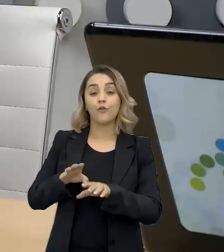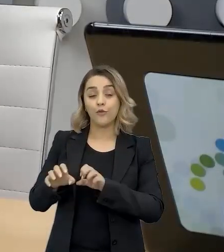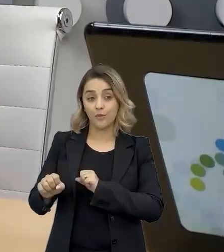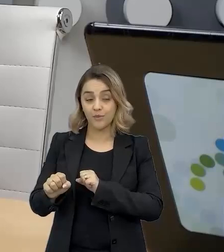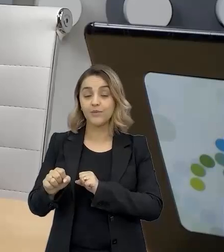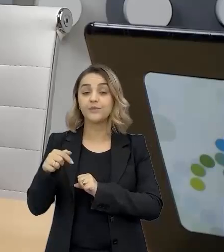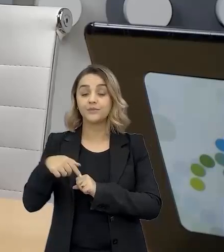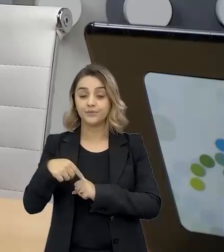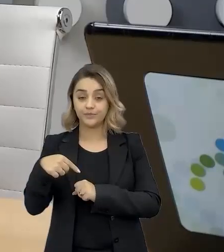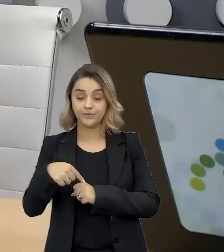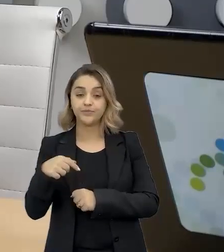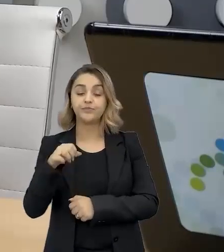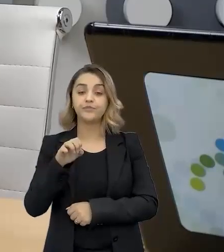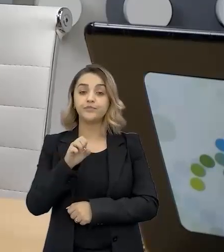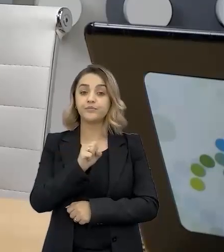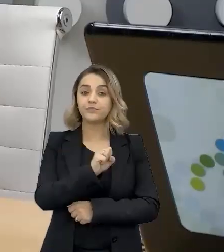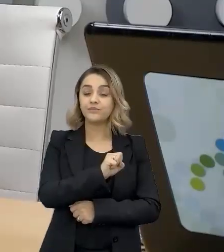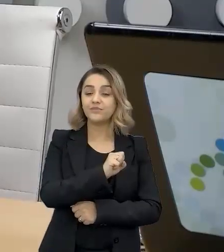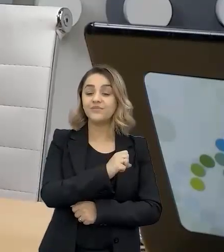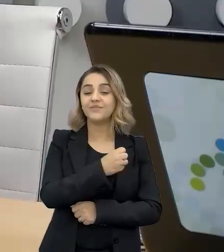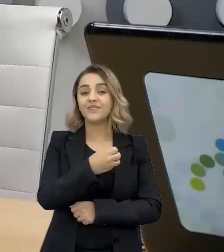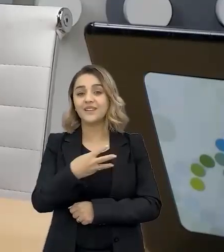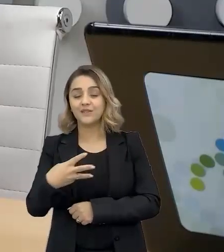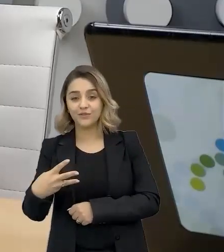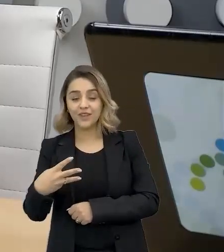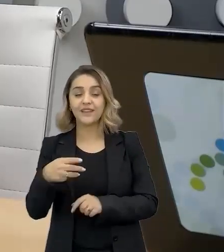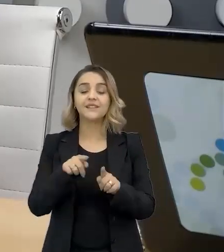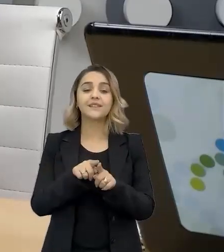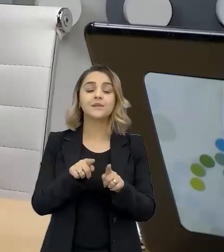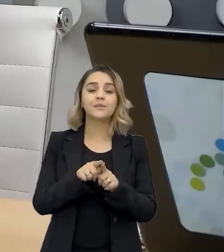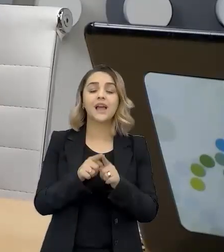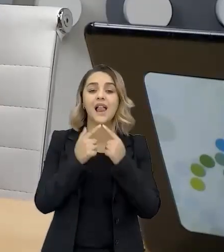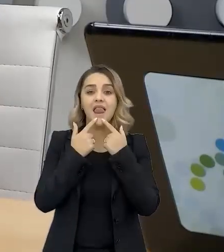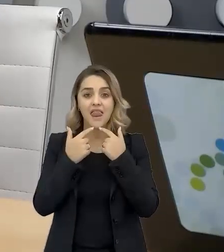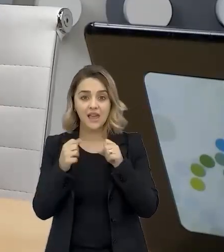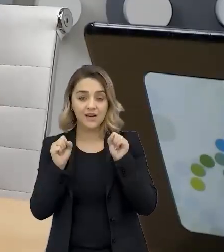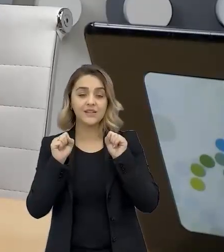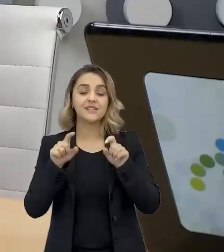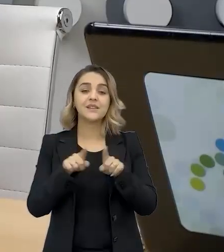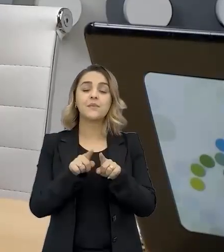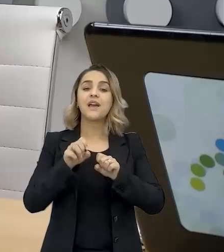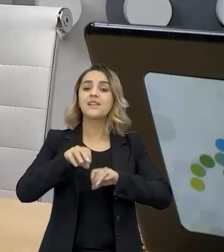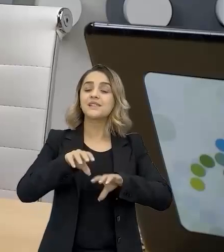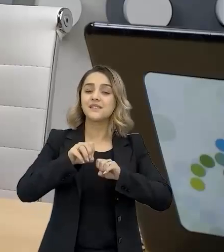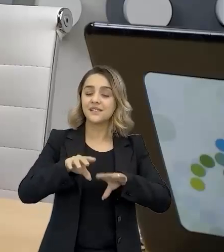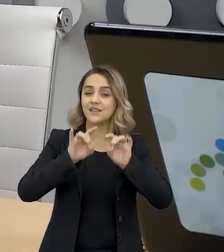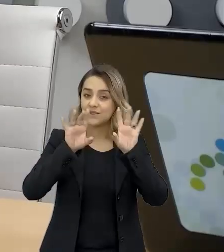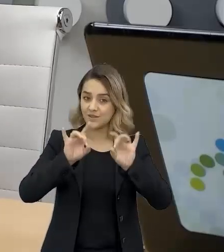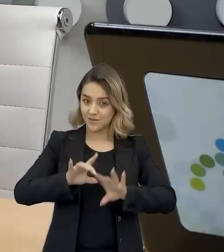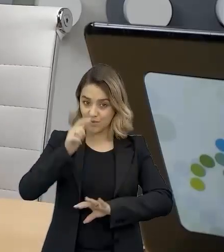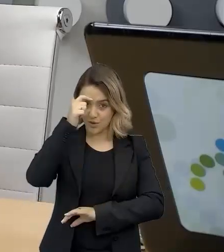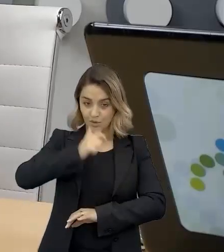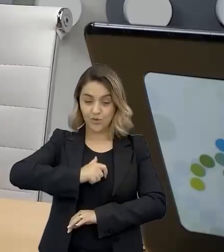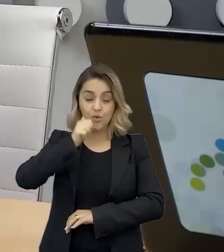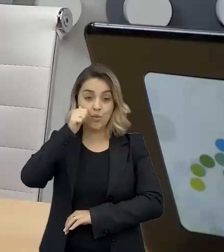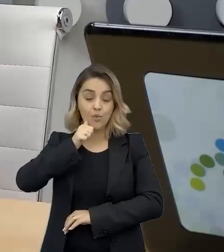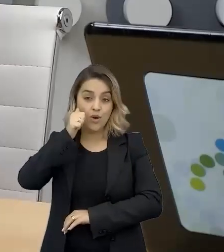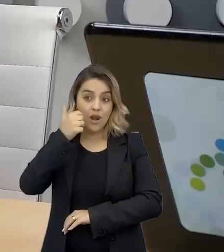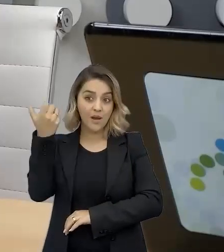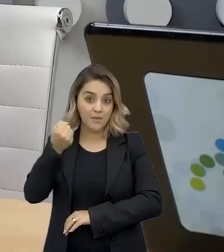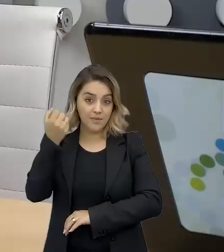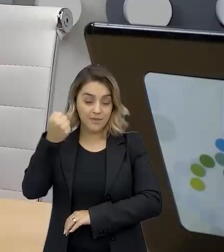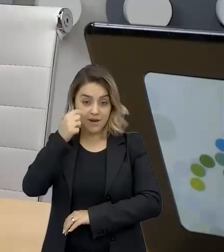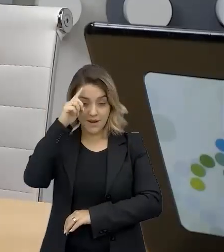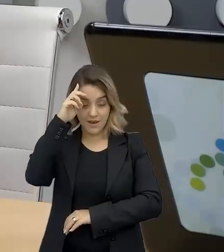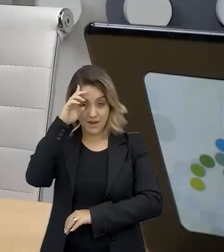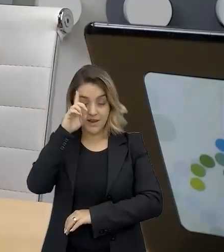de linguagens e de educação especial. Eu sou uma mulher branca, de cabelos loiros, olhos